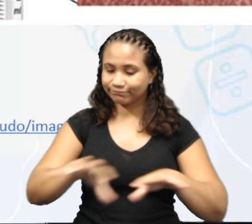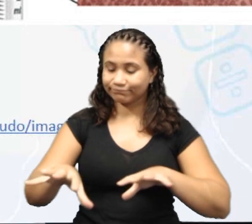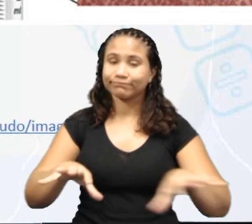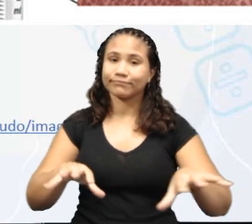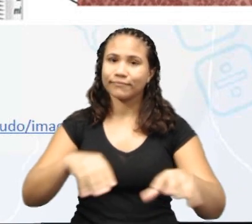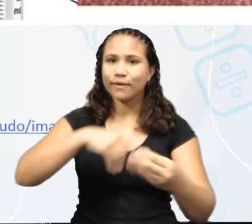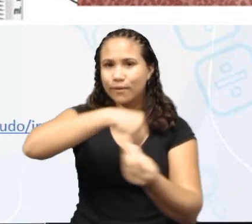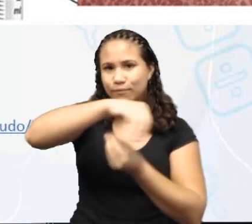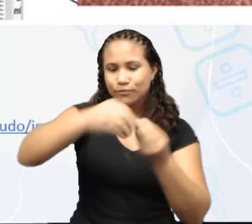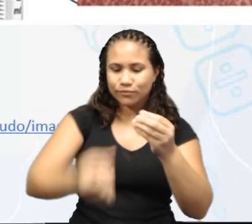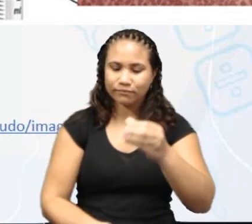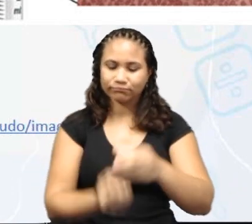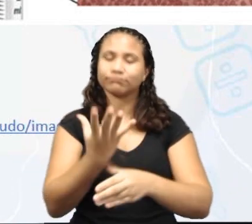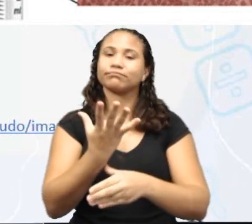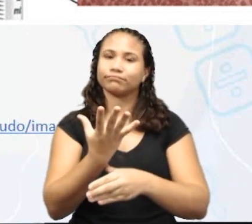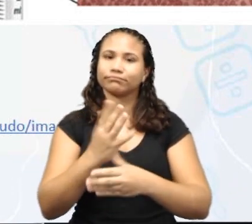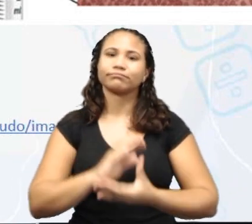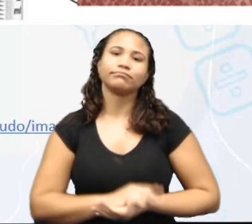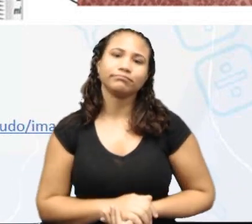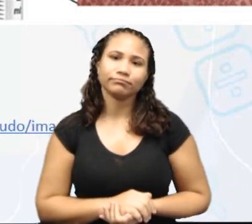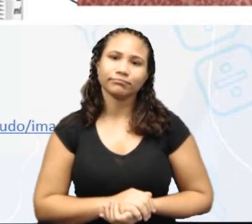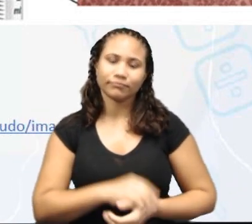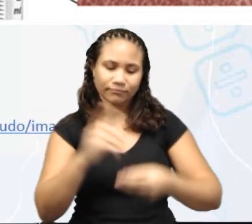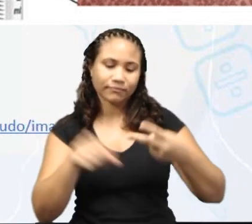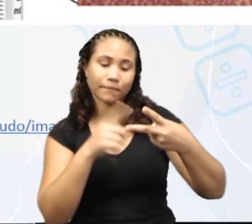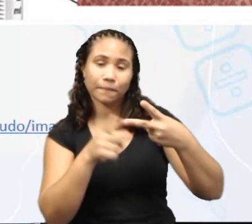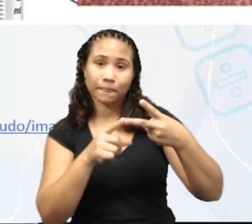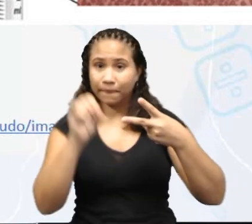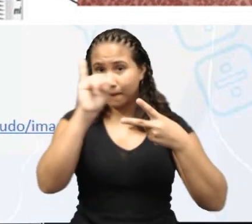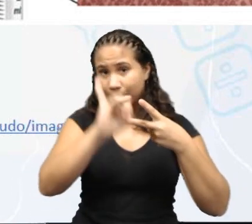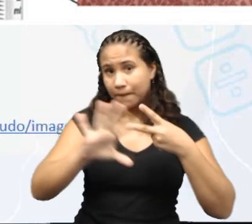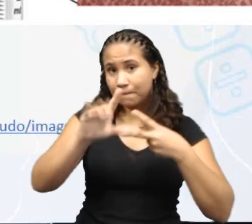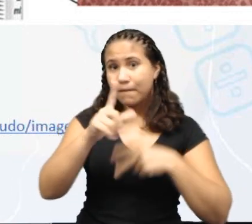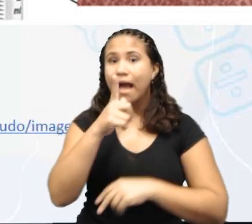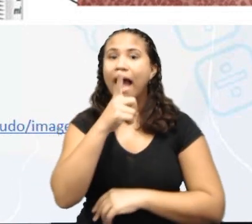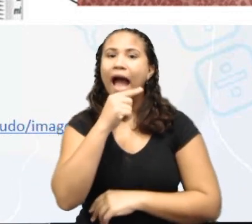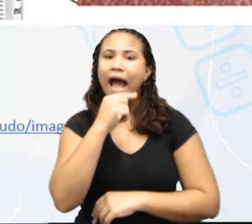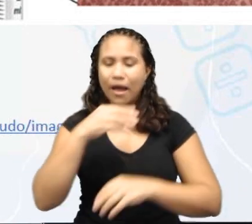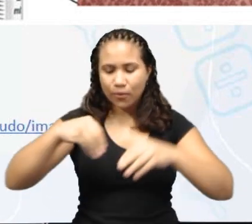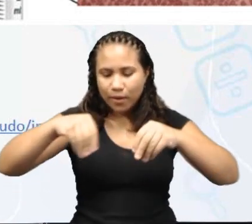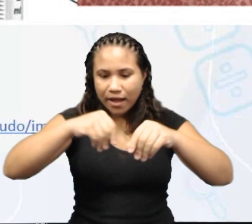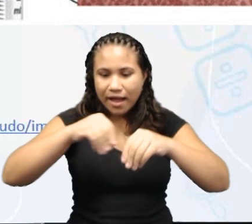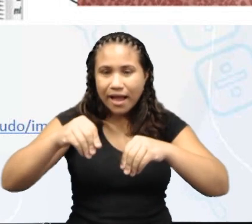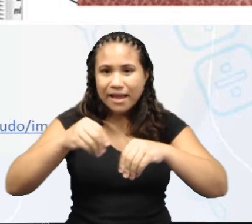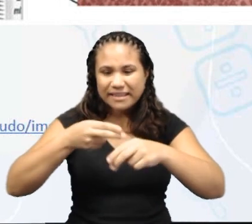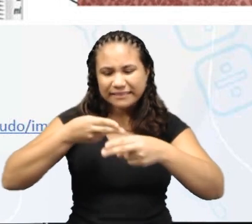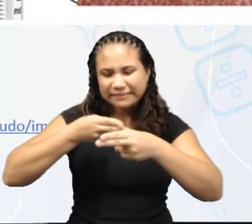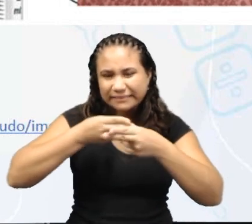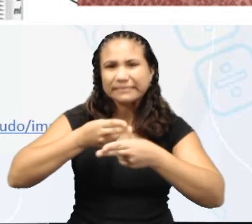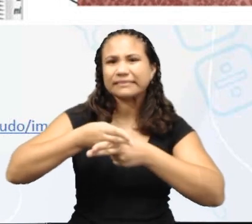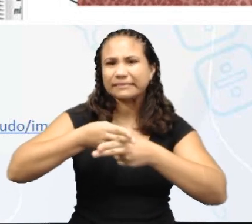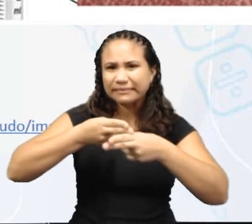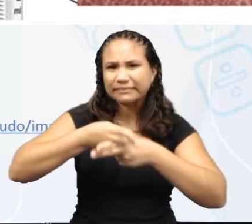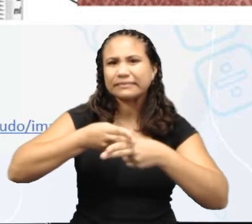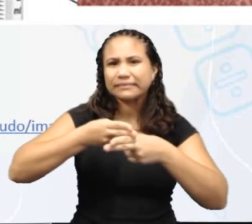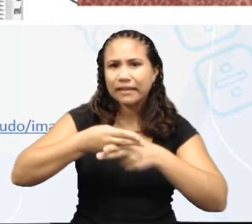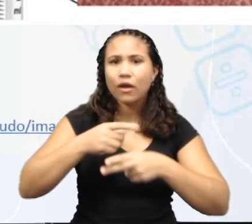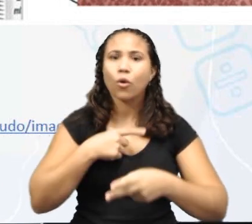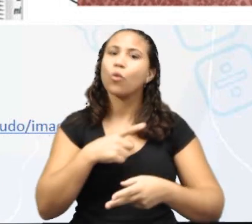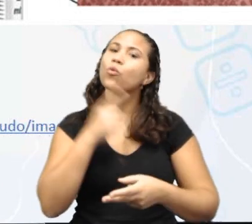uma mistura heterogênea. Na segunda imagem nós temos água, areia e serragem. Eu